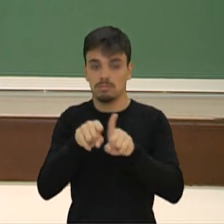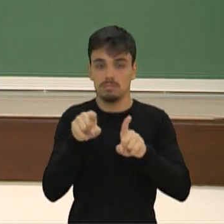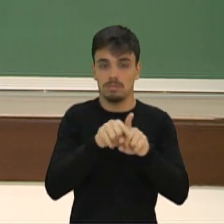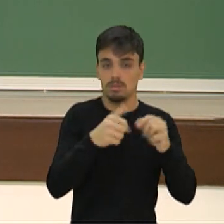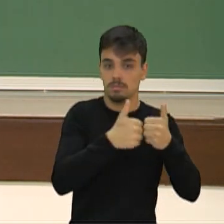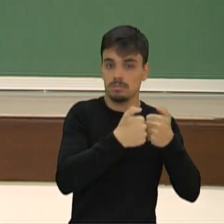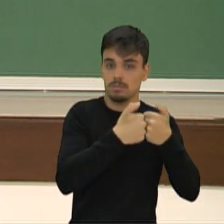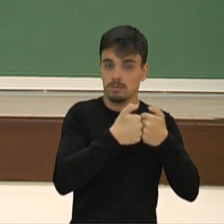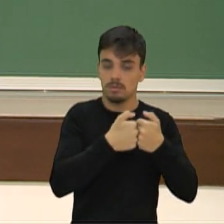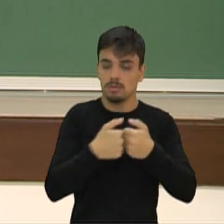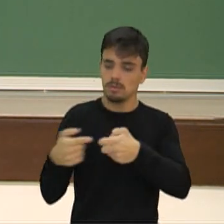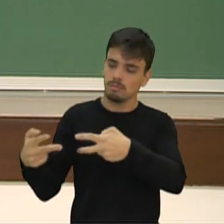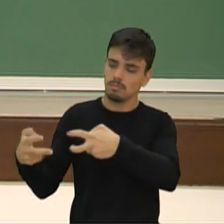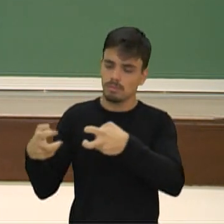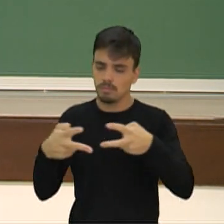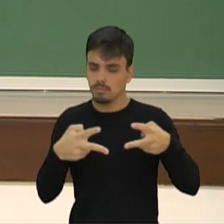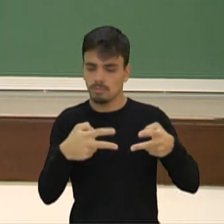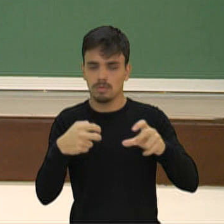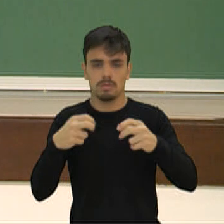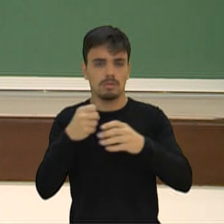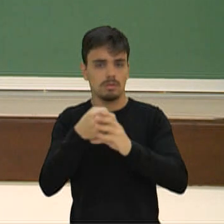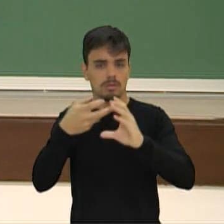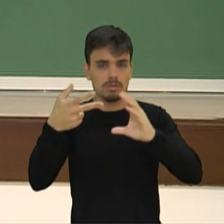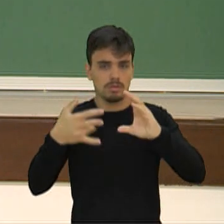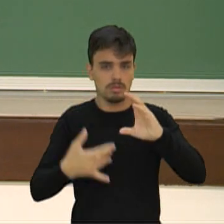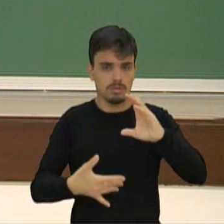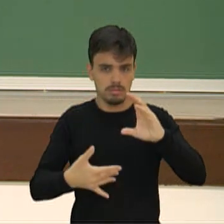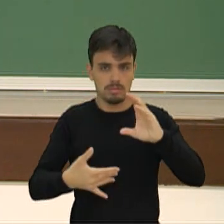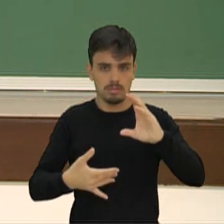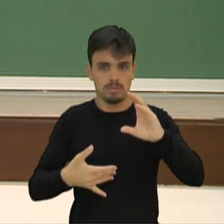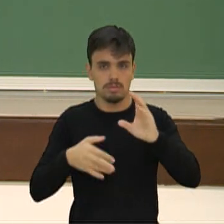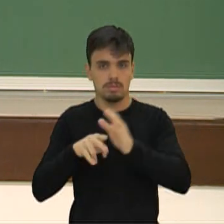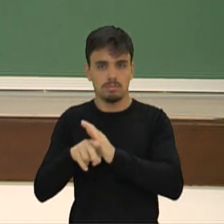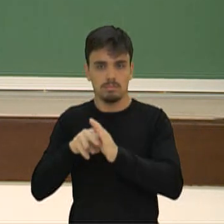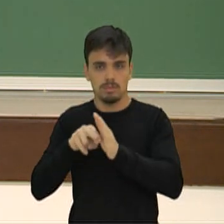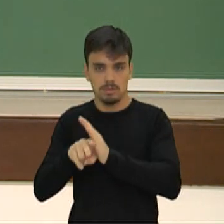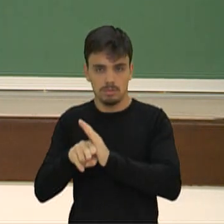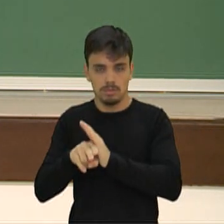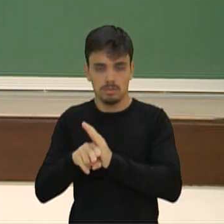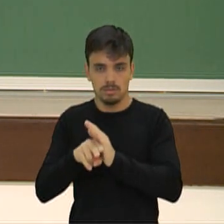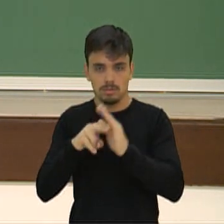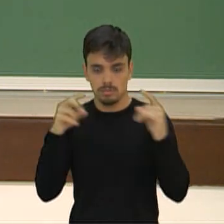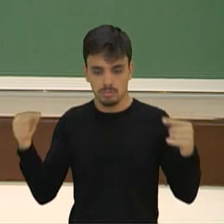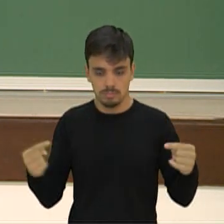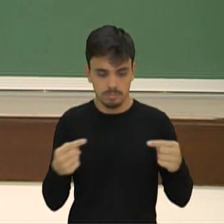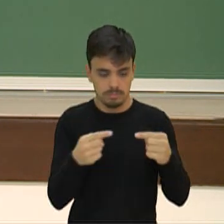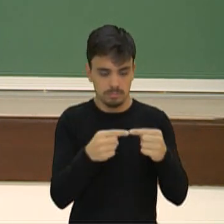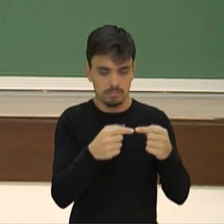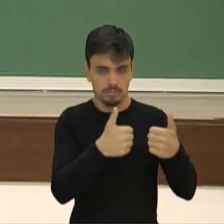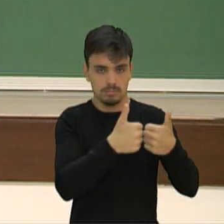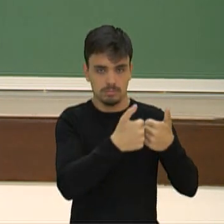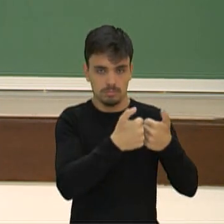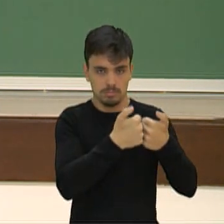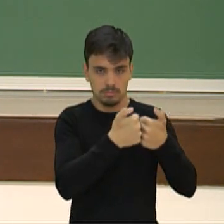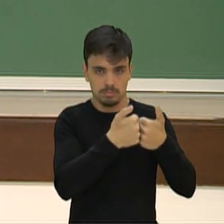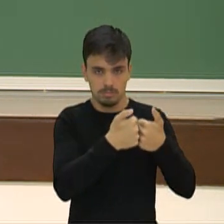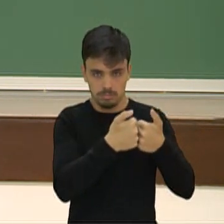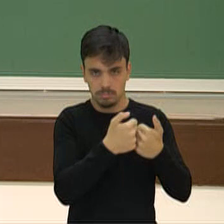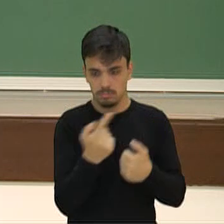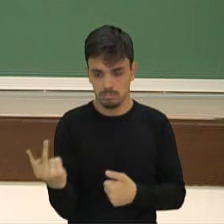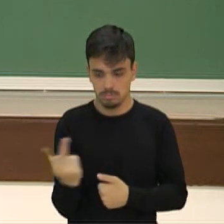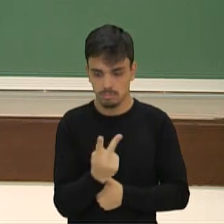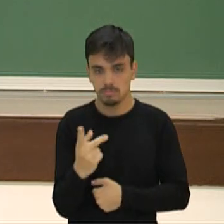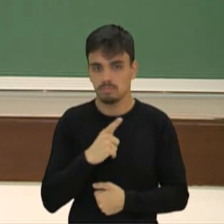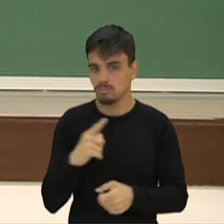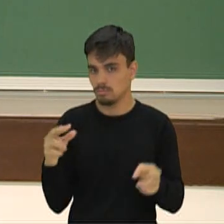física, analisando caracterizações que temos ali biológicas associadas a termos da luminosidade junto com a